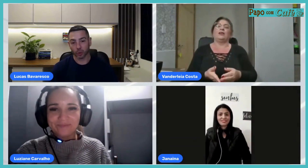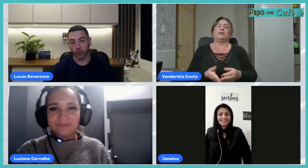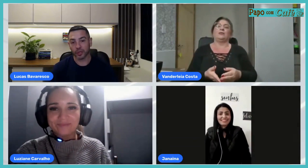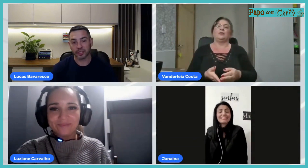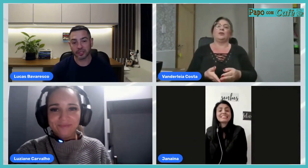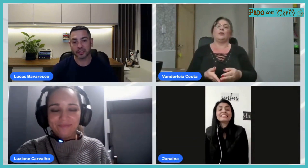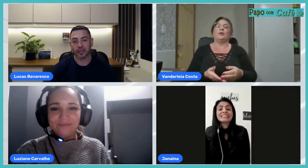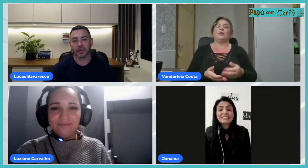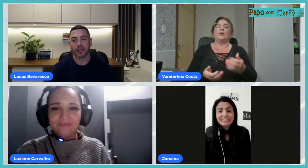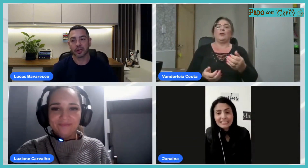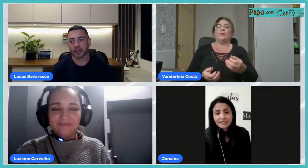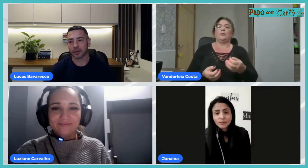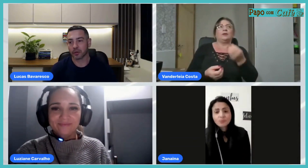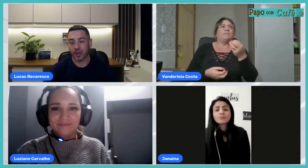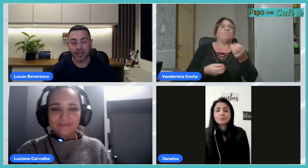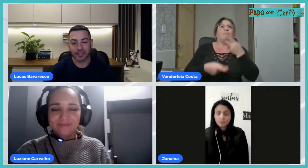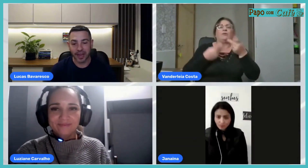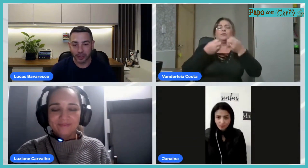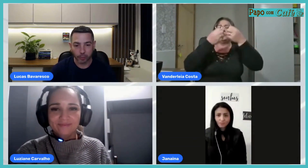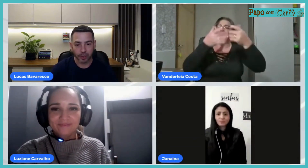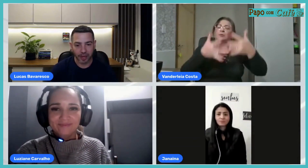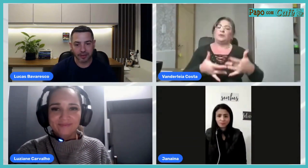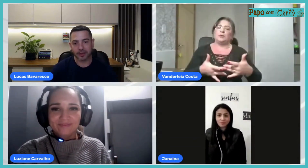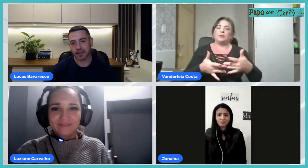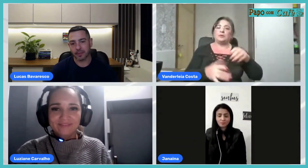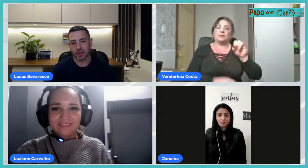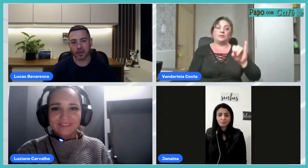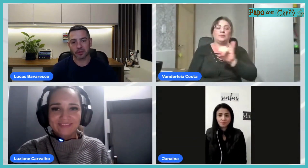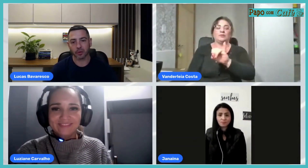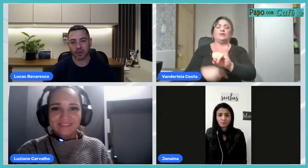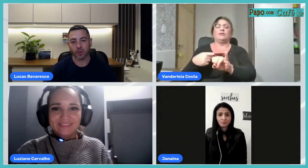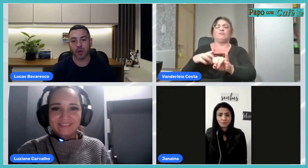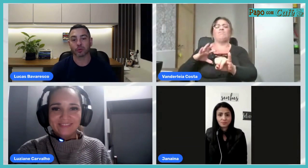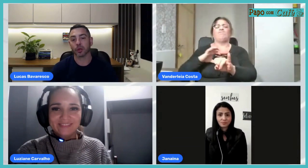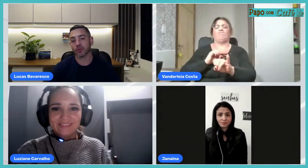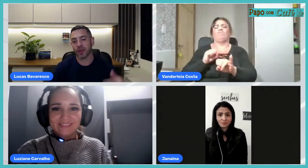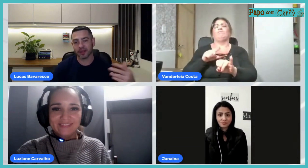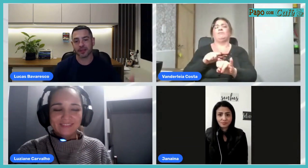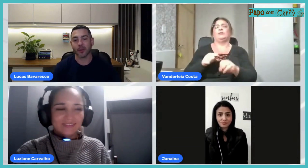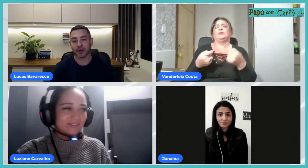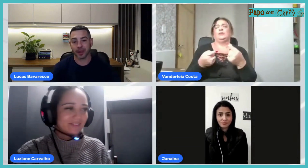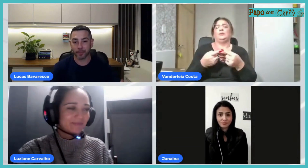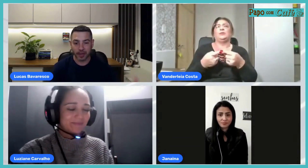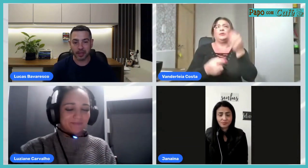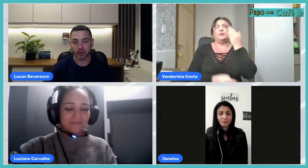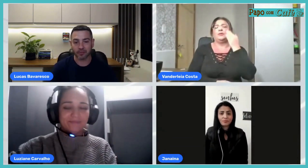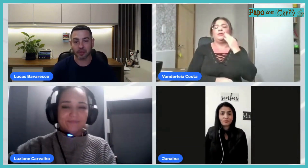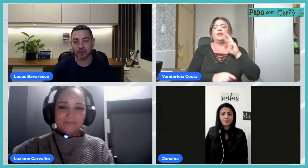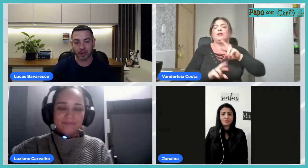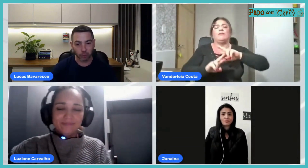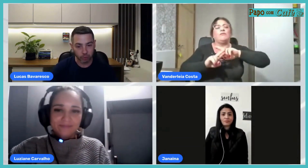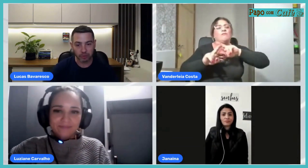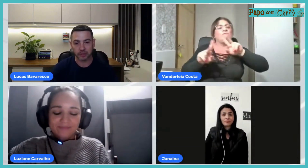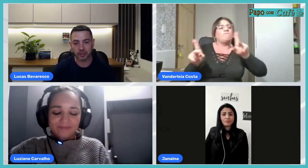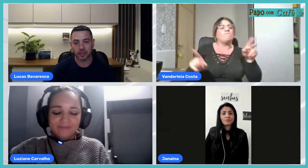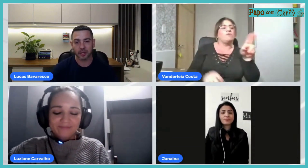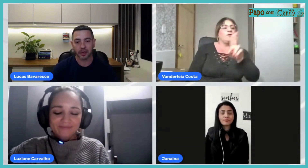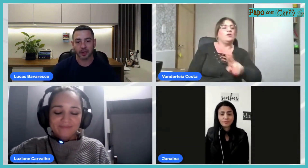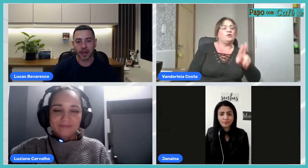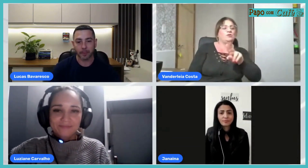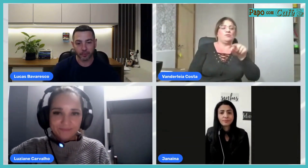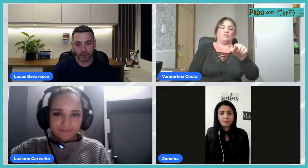os instrutores. Eu sou encantado por eles sabem disso, eu sei o quanto de diferencial eles aplicam na vida dos